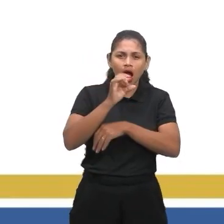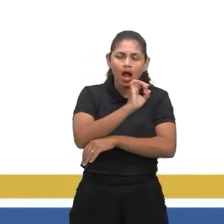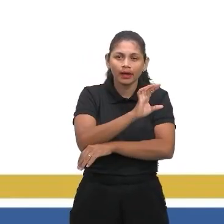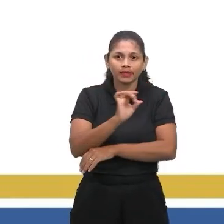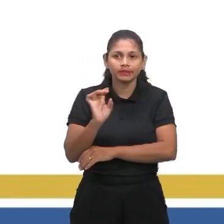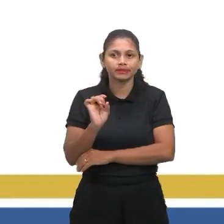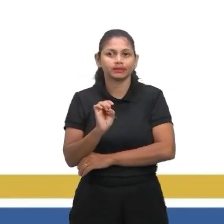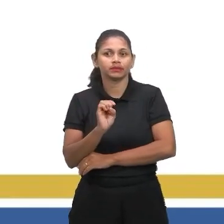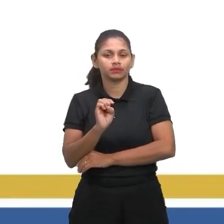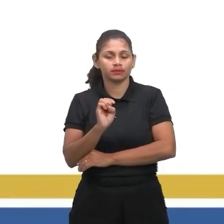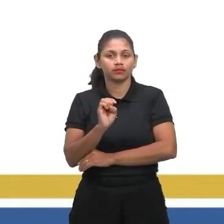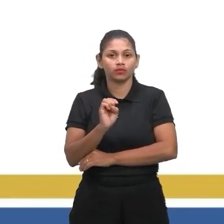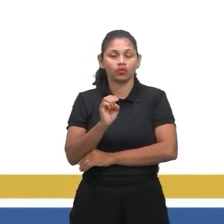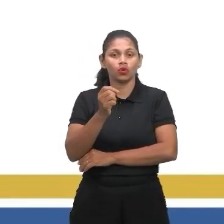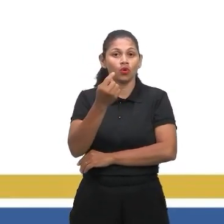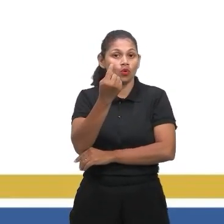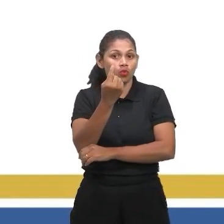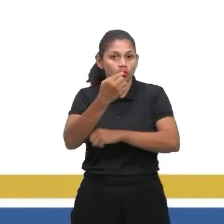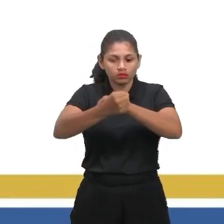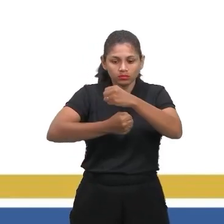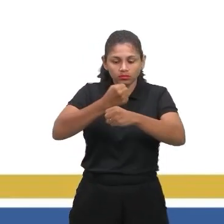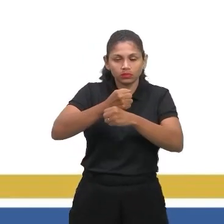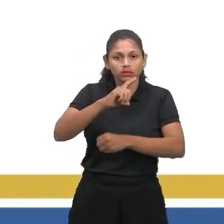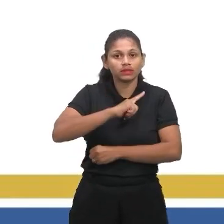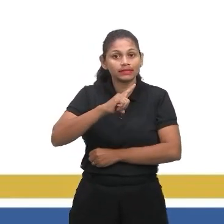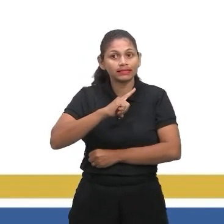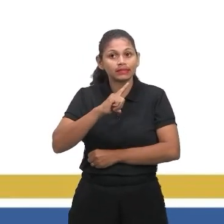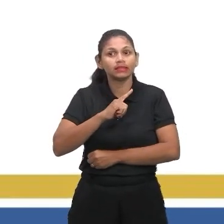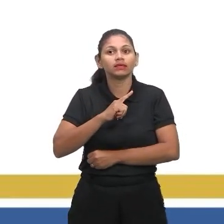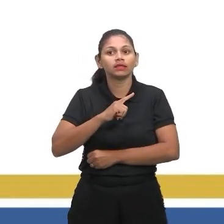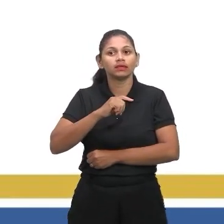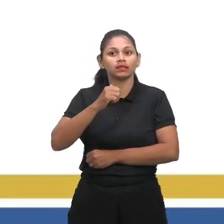nesse calendário, um ano tem